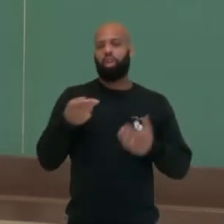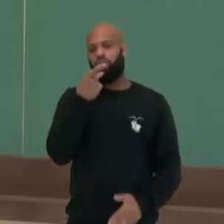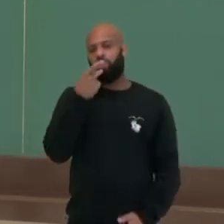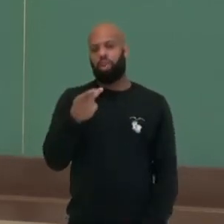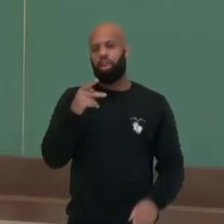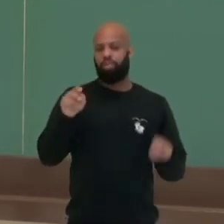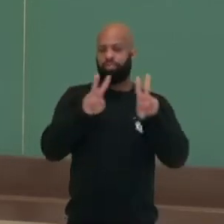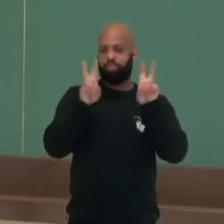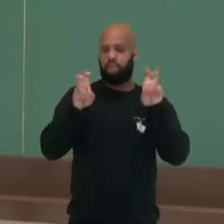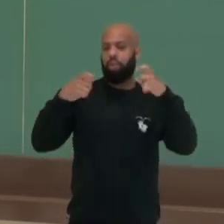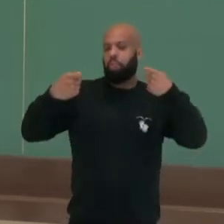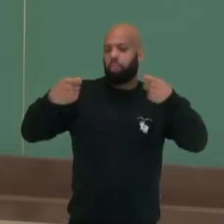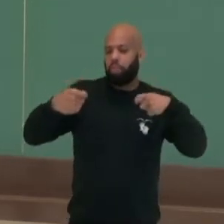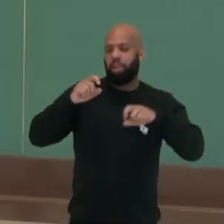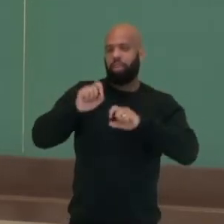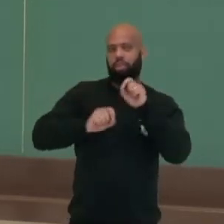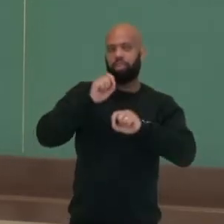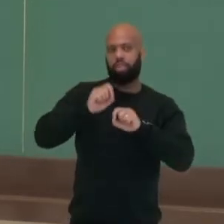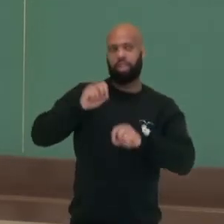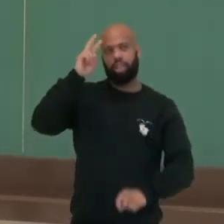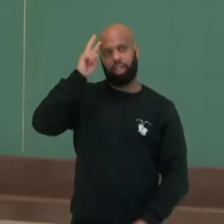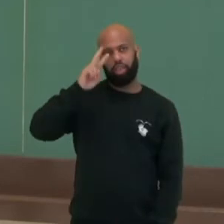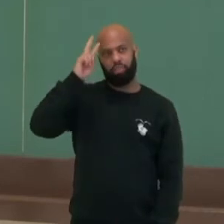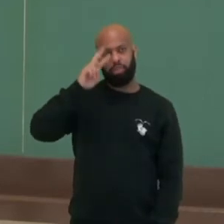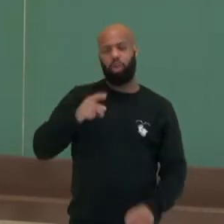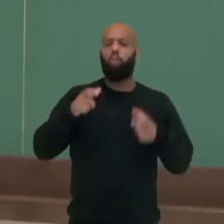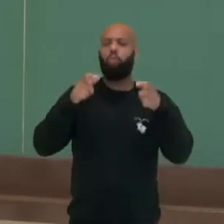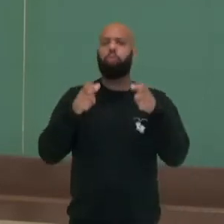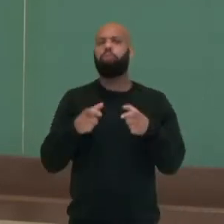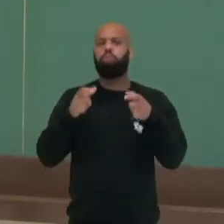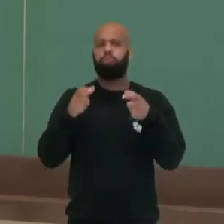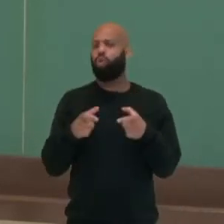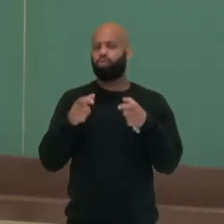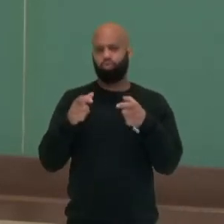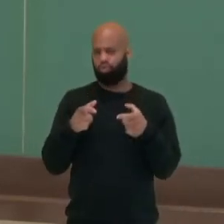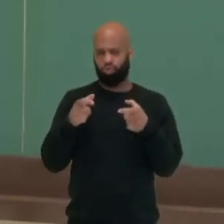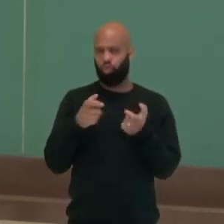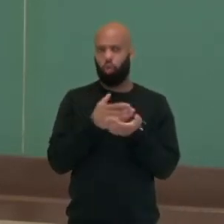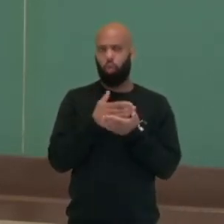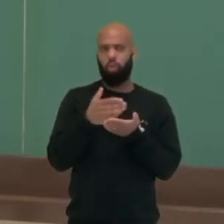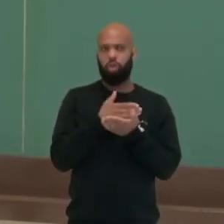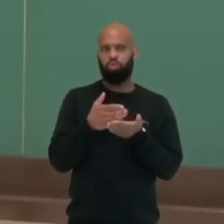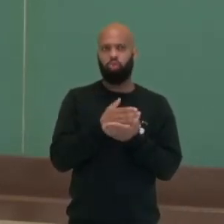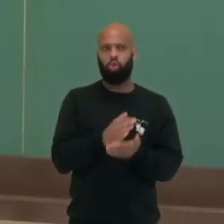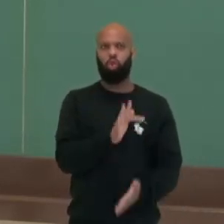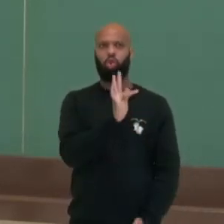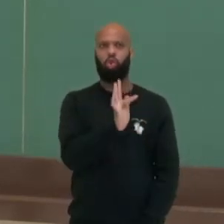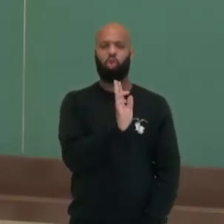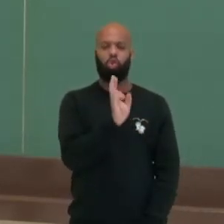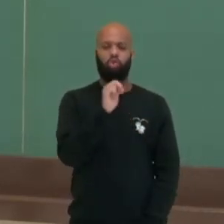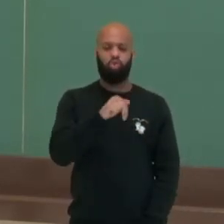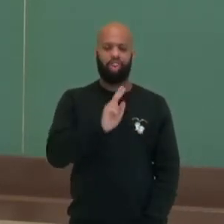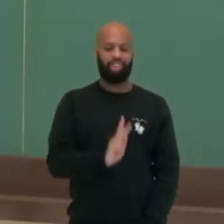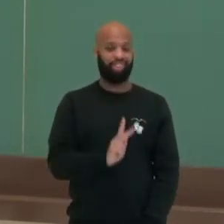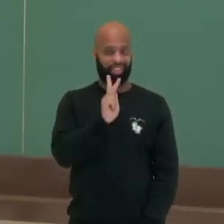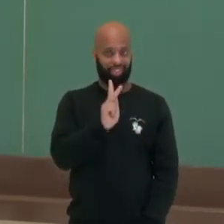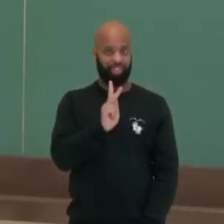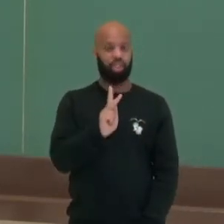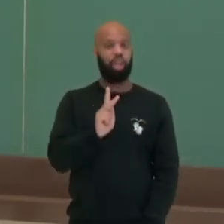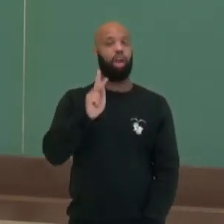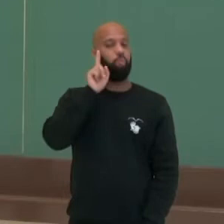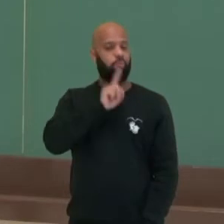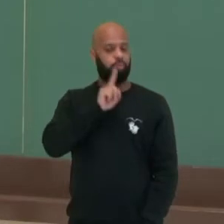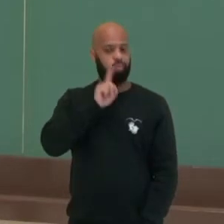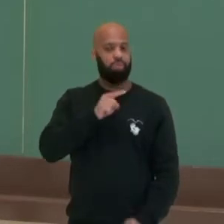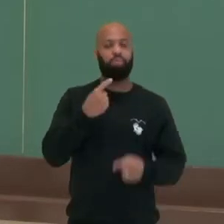é necessário a gente resgatar um pouquinho a origem do funk americano, tá? Pois essa forma de música